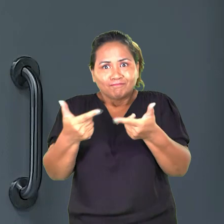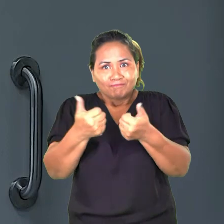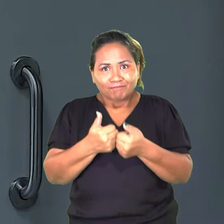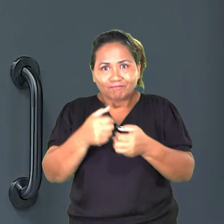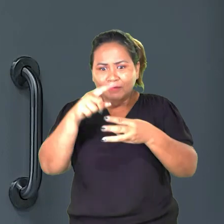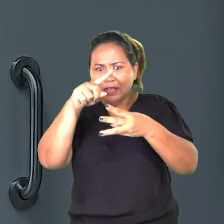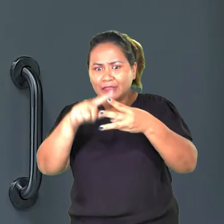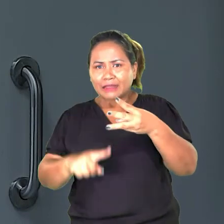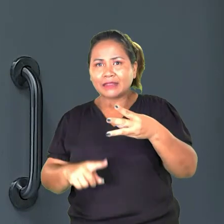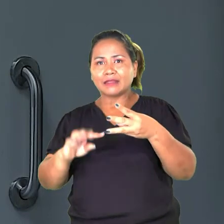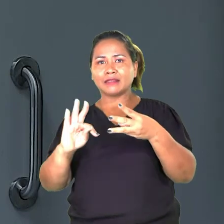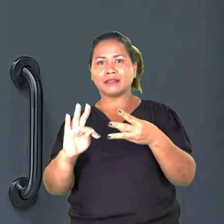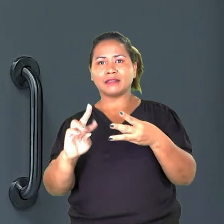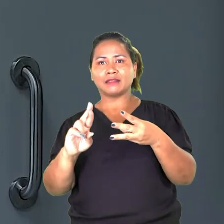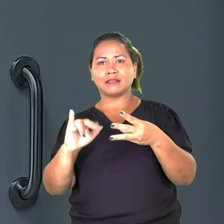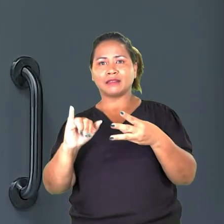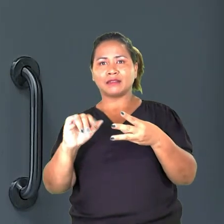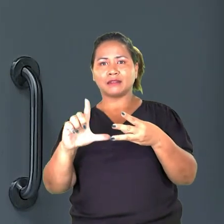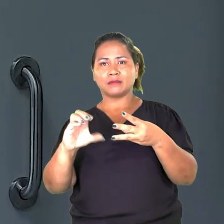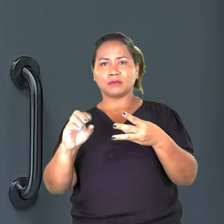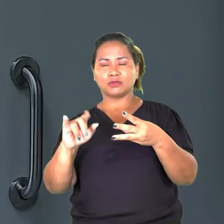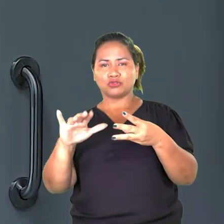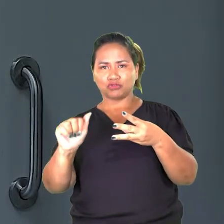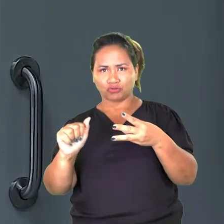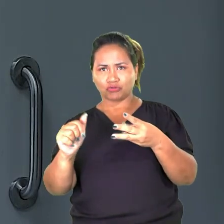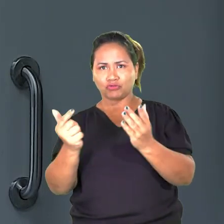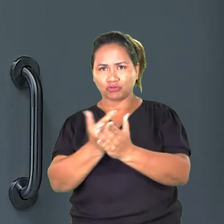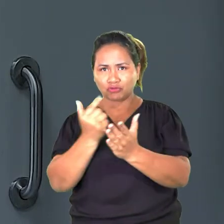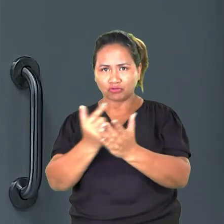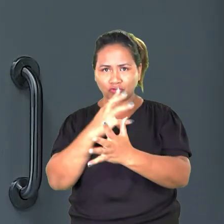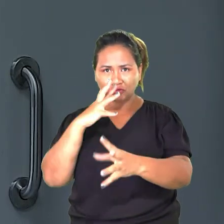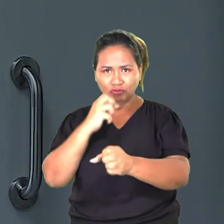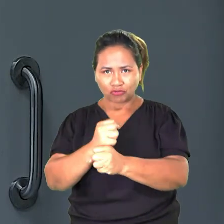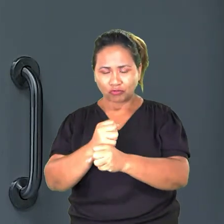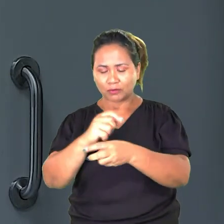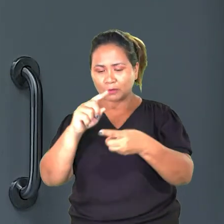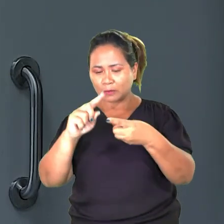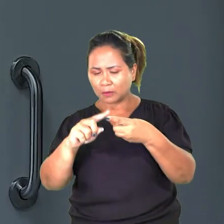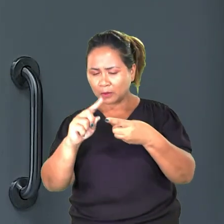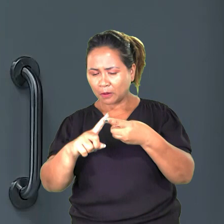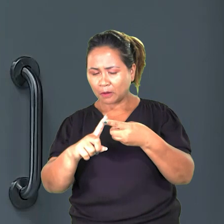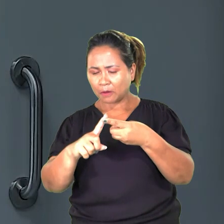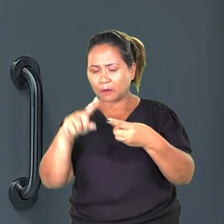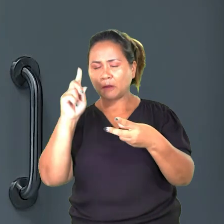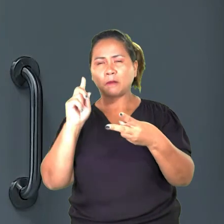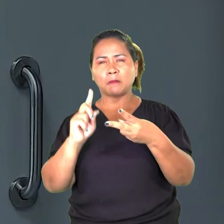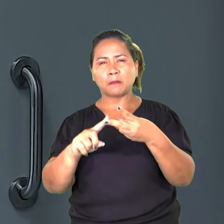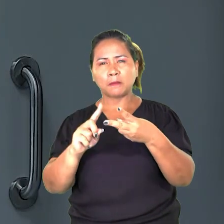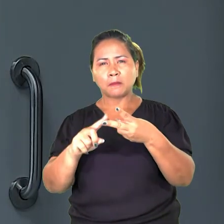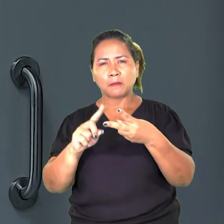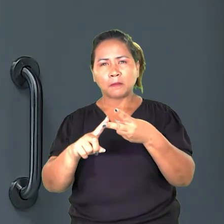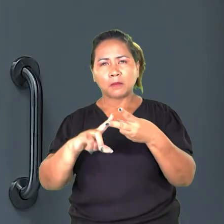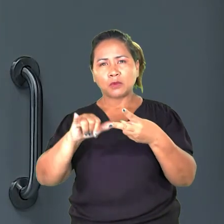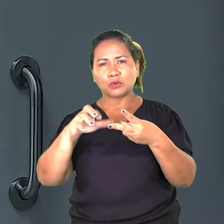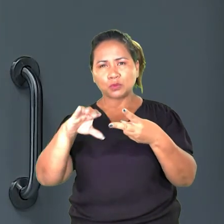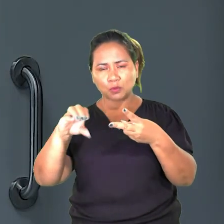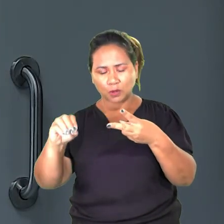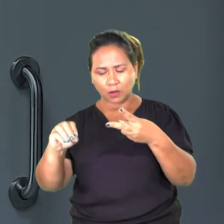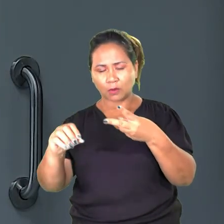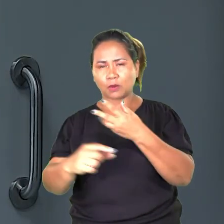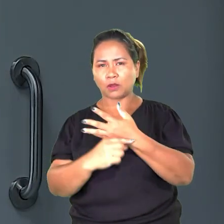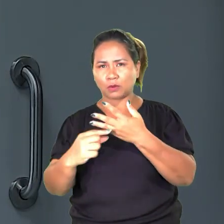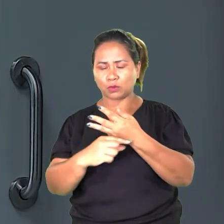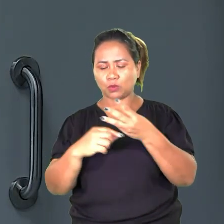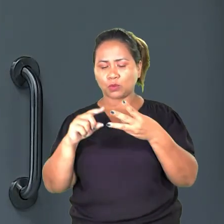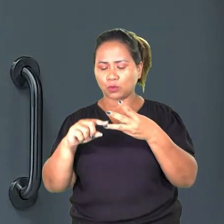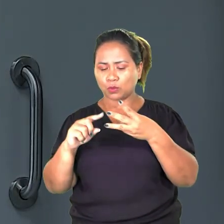fechava a trilogia de 3 livros, um ilustrado por Portinari, o outro ilustrado pelo João